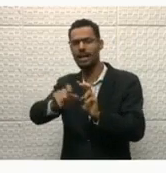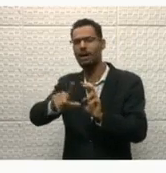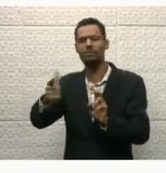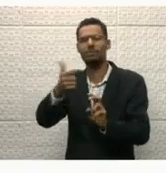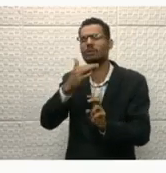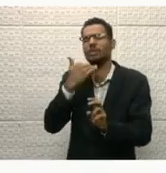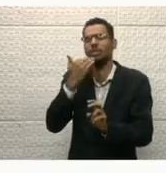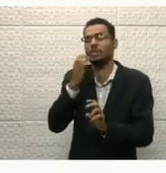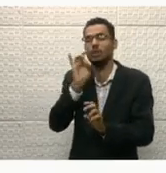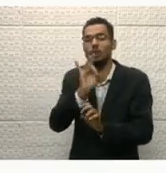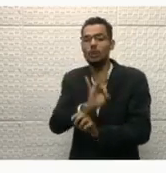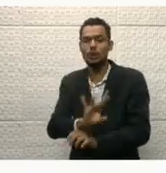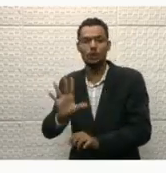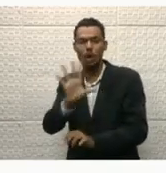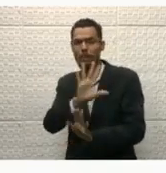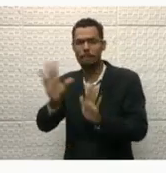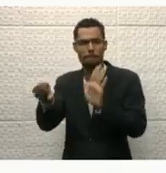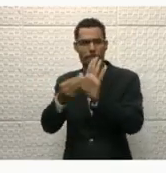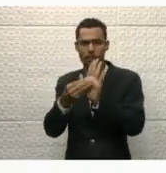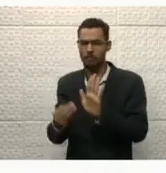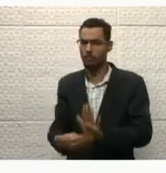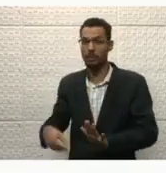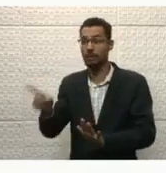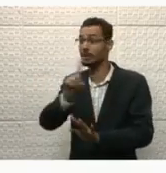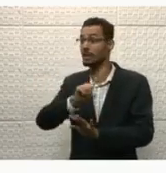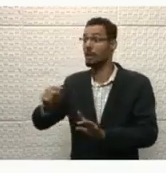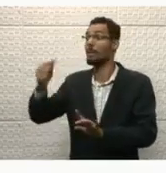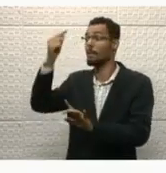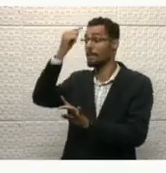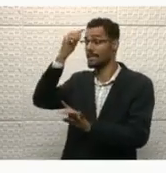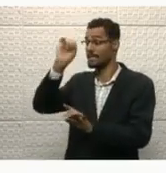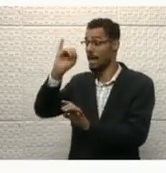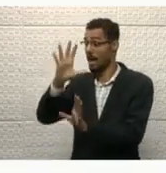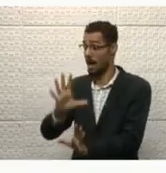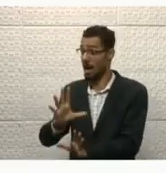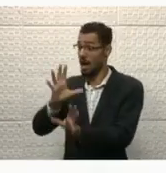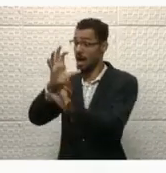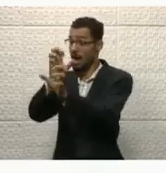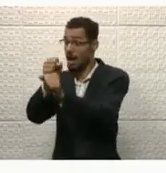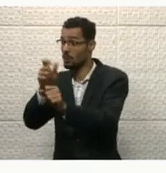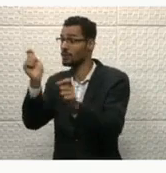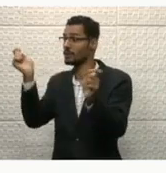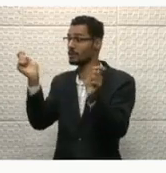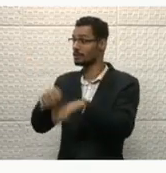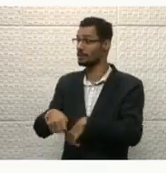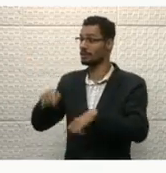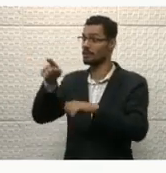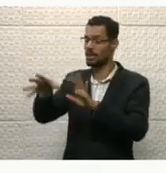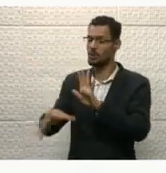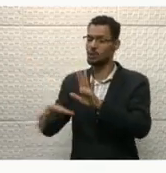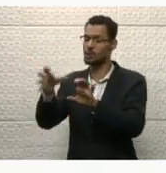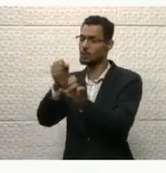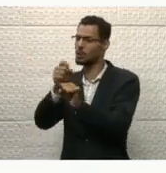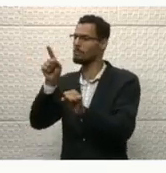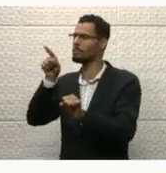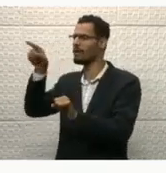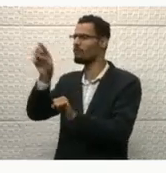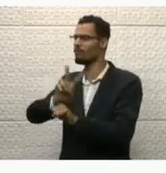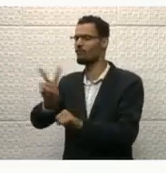aplicação. Ela precisa ser uma aplicação em que, quando eu calculo a imagem de uma soma de